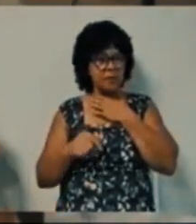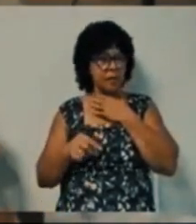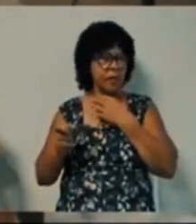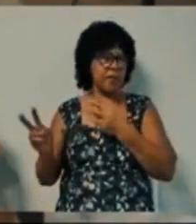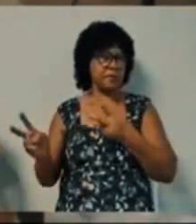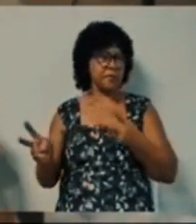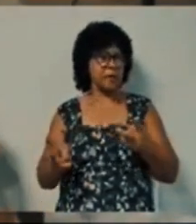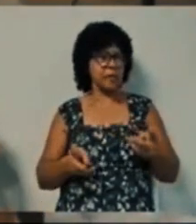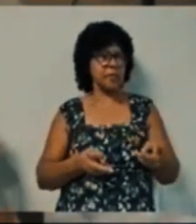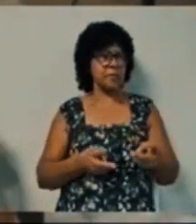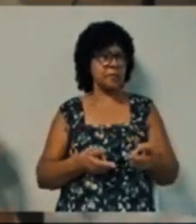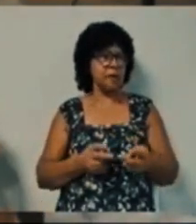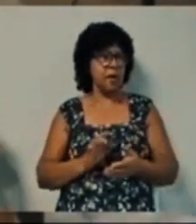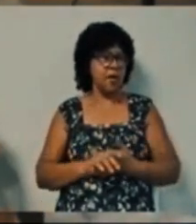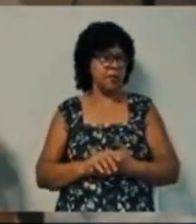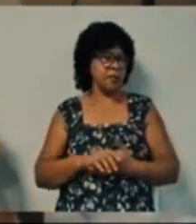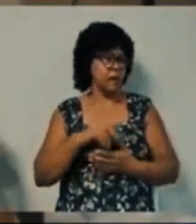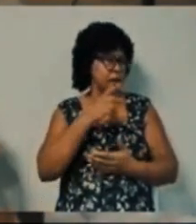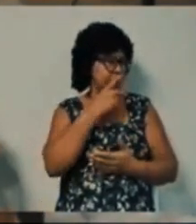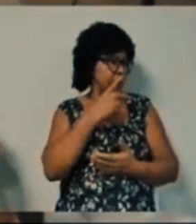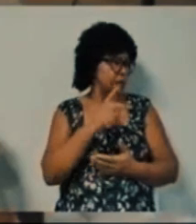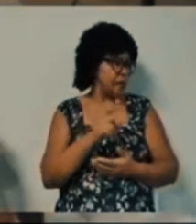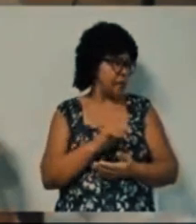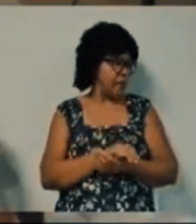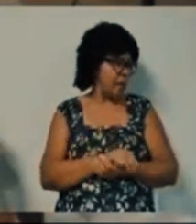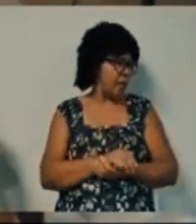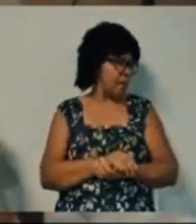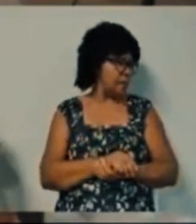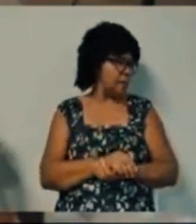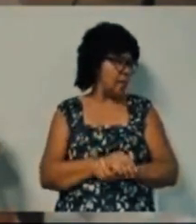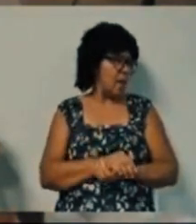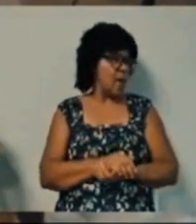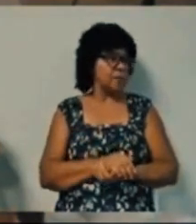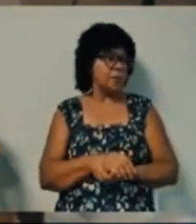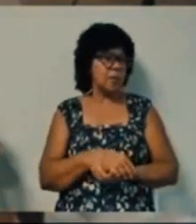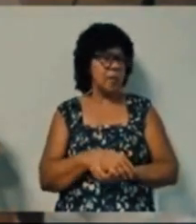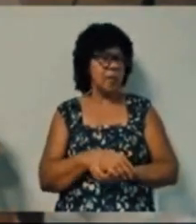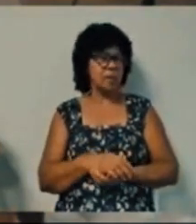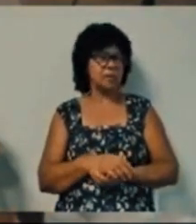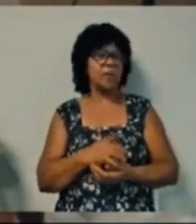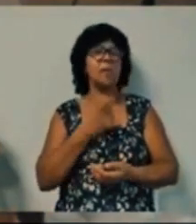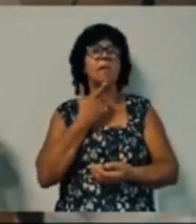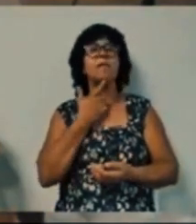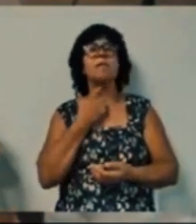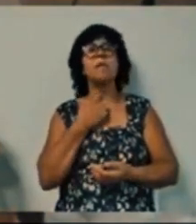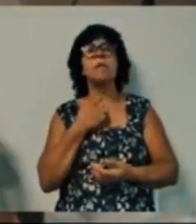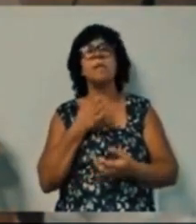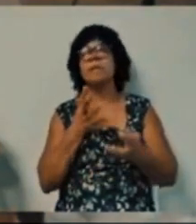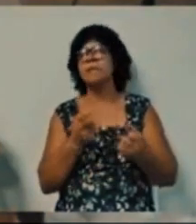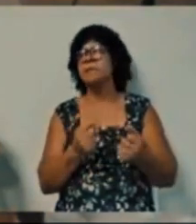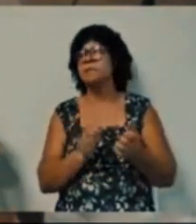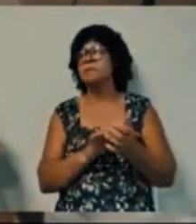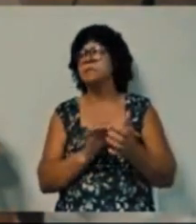E enquanto eu pregava, você sentiu um toque de Deus que você nunca sentiu.